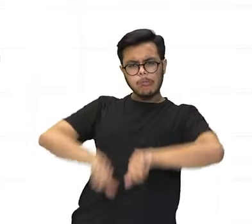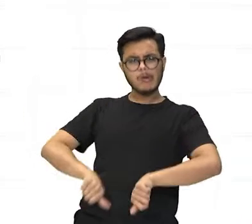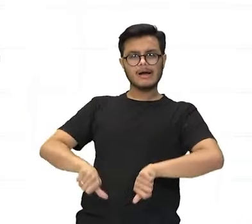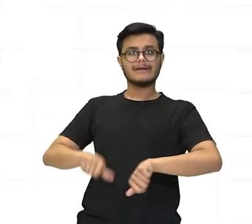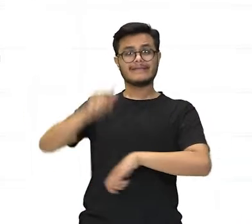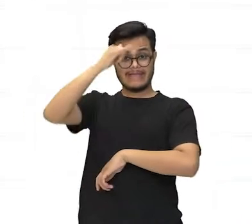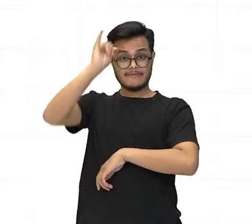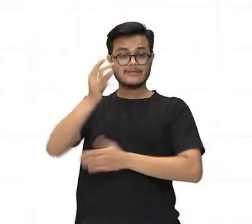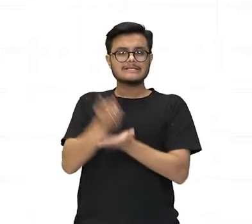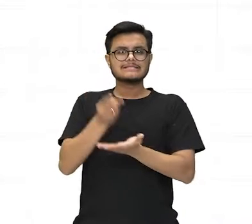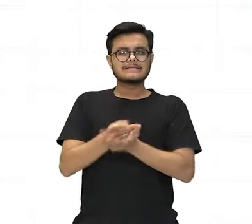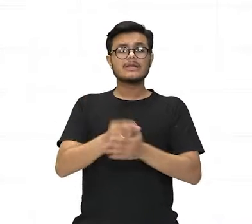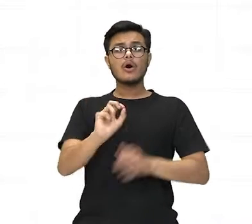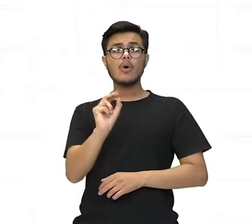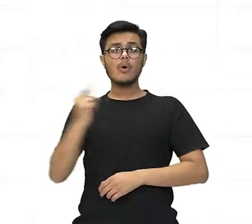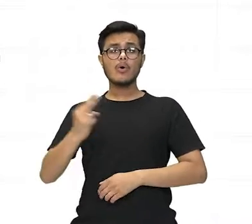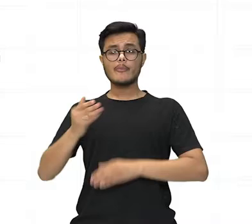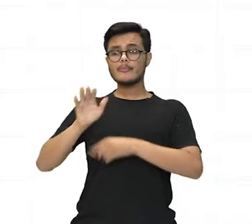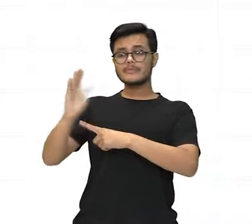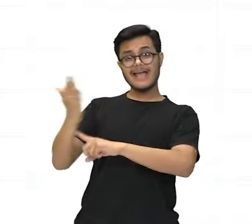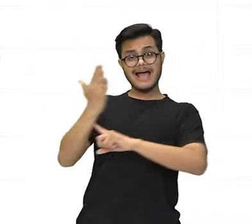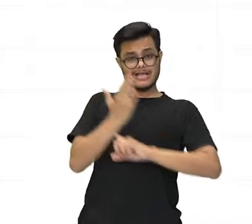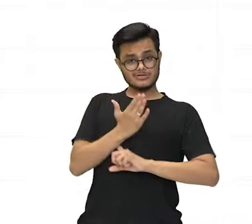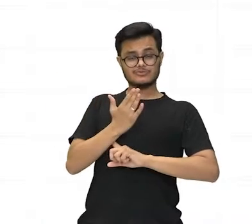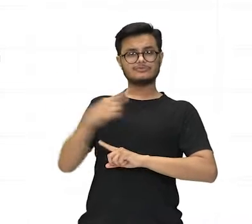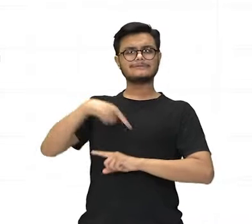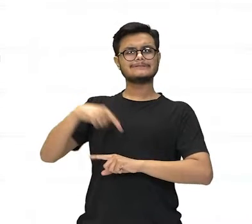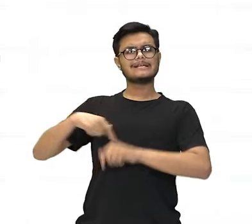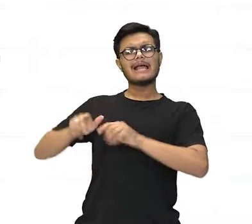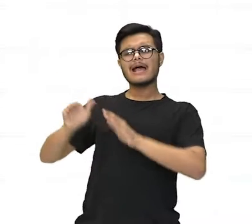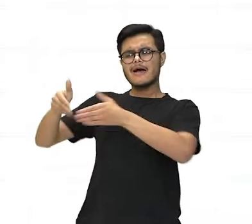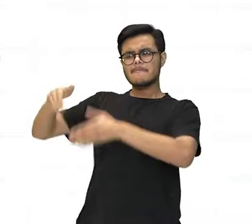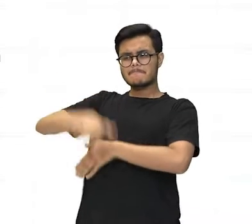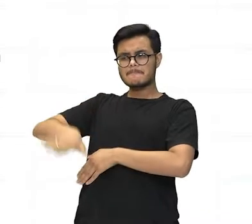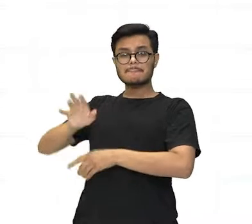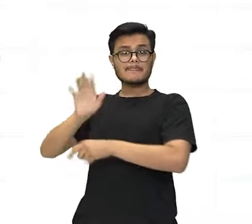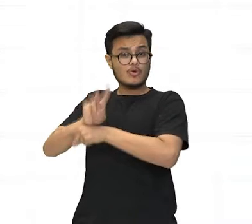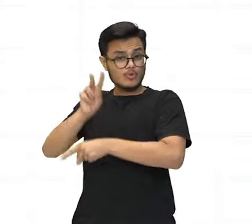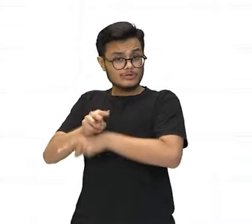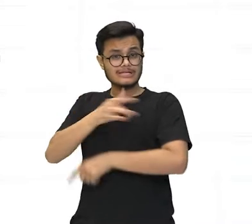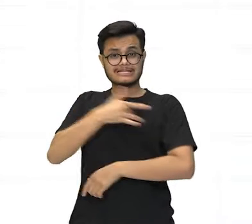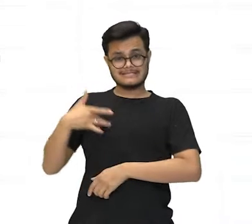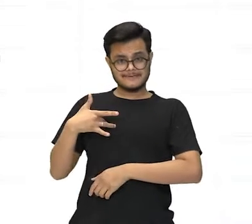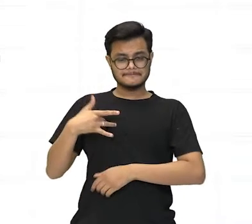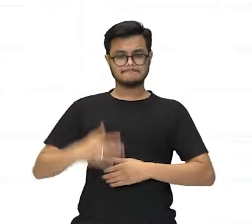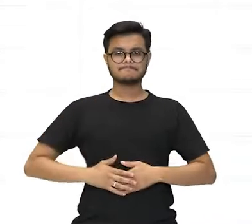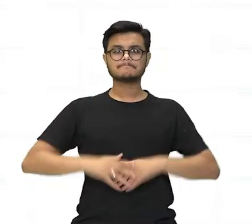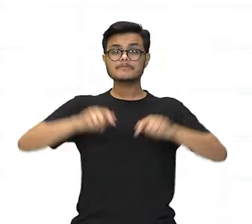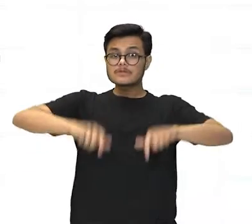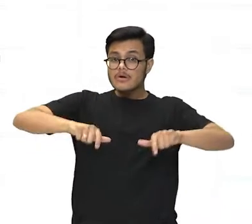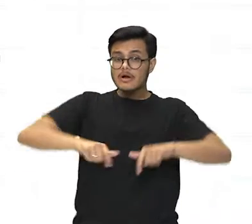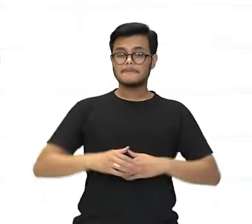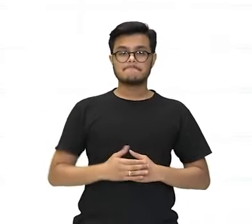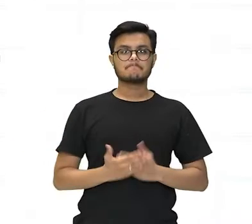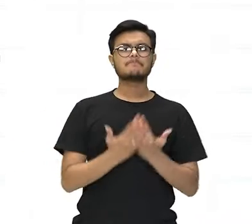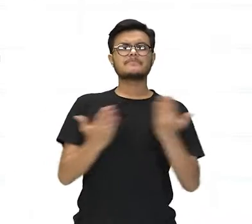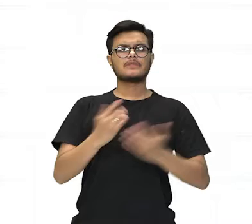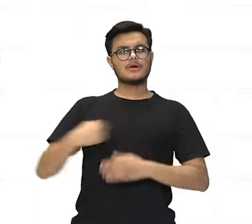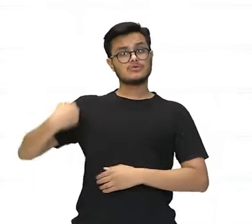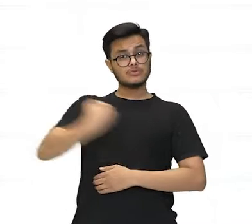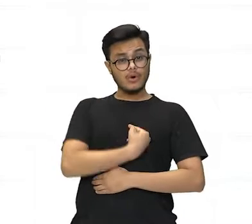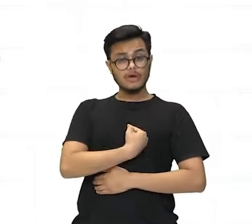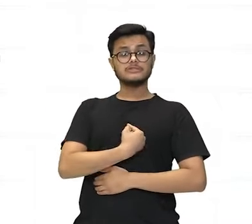que um serviço especializado de atendimento chegue até o local. Essas intervenções são